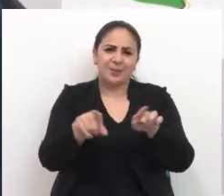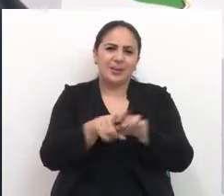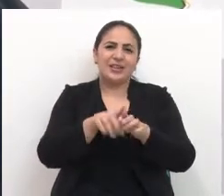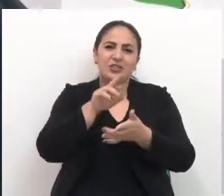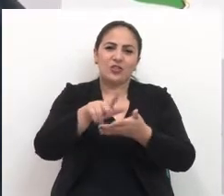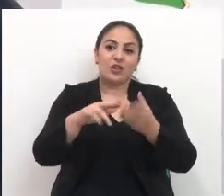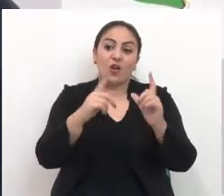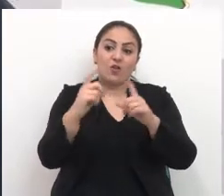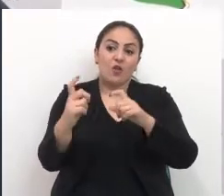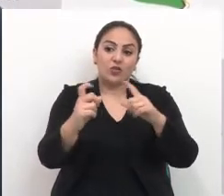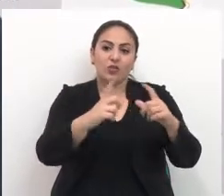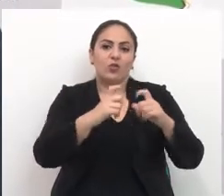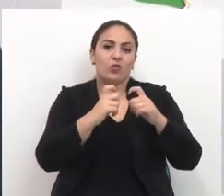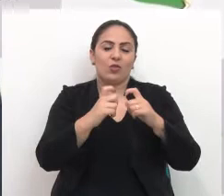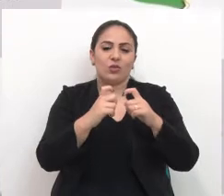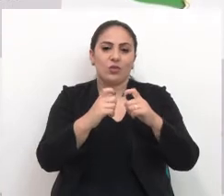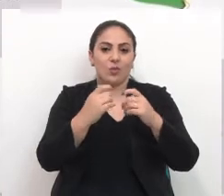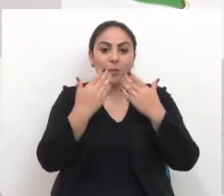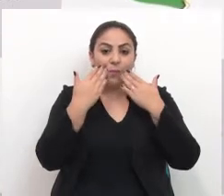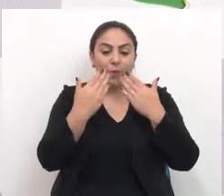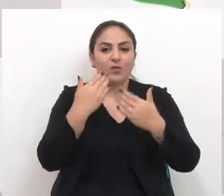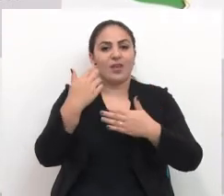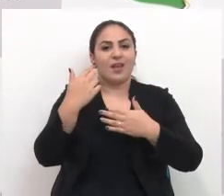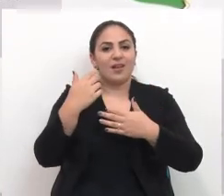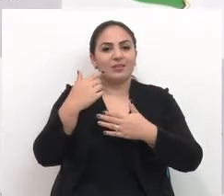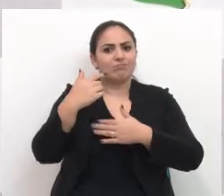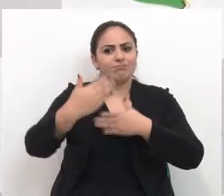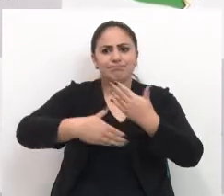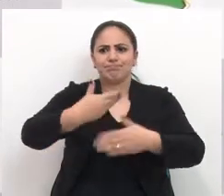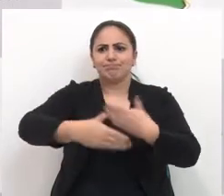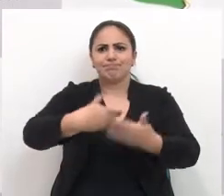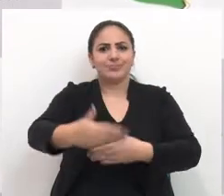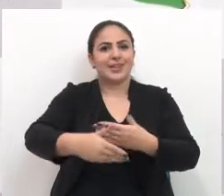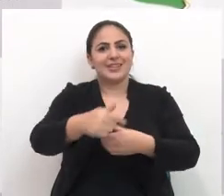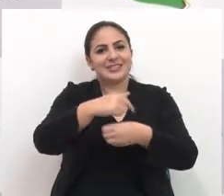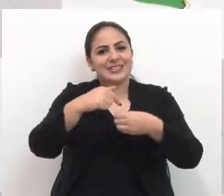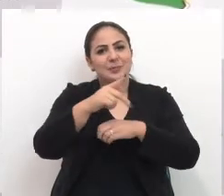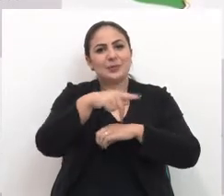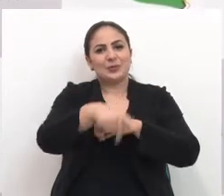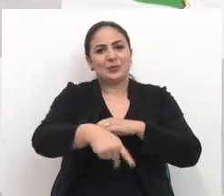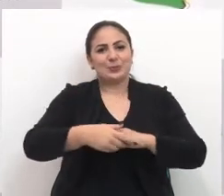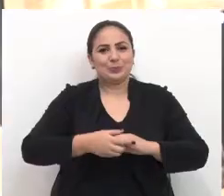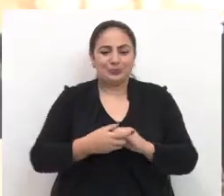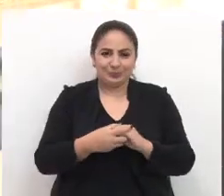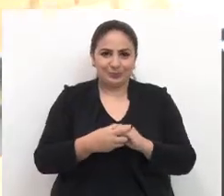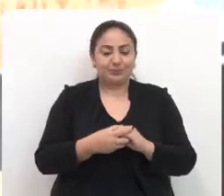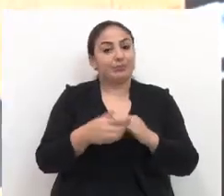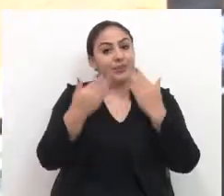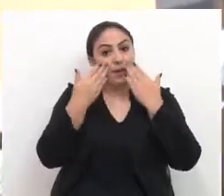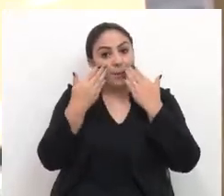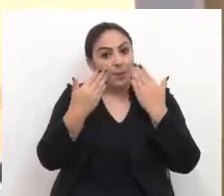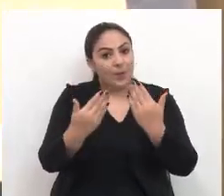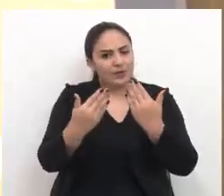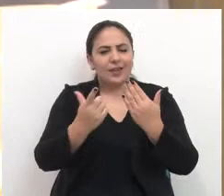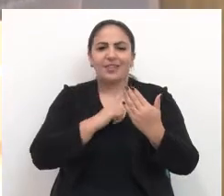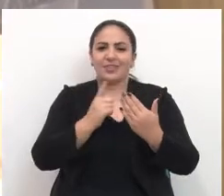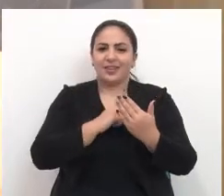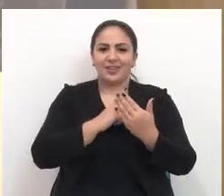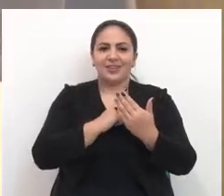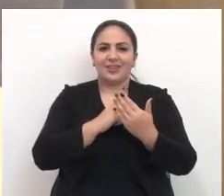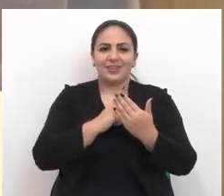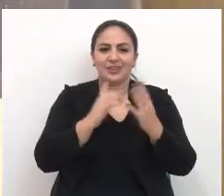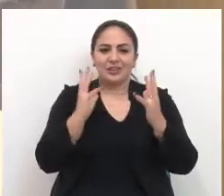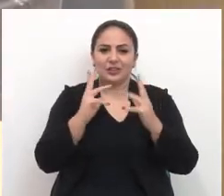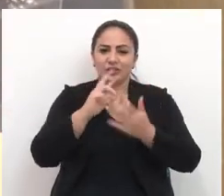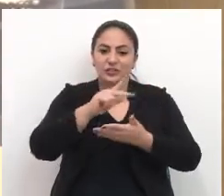tem várias fotografias que mostram a evolução urbana e a evolução da construção de Passo Fundo também. A exposição é formada